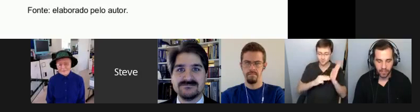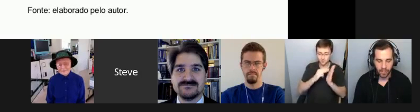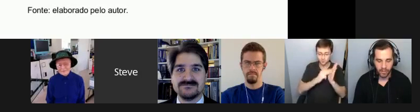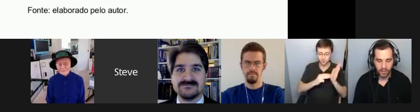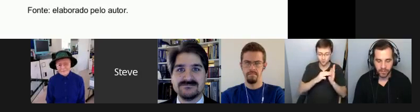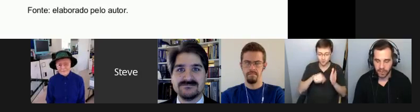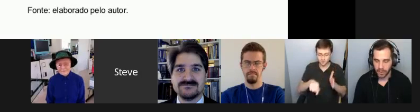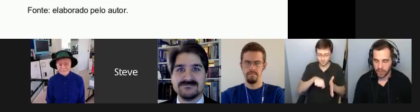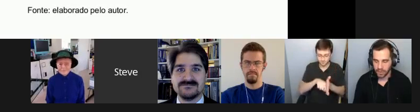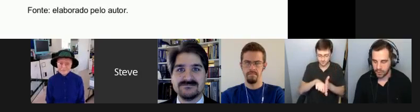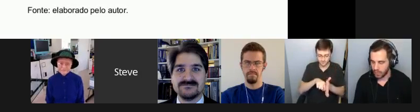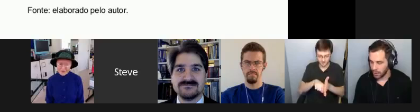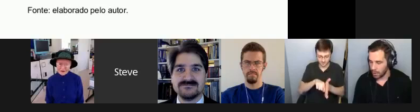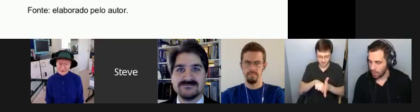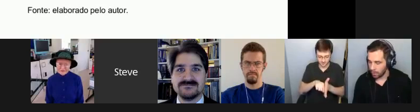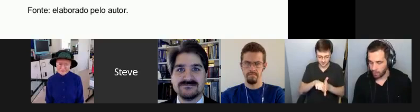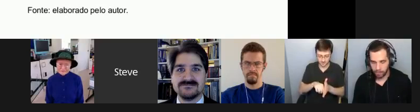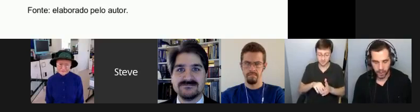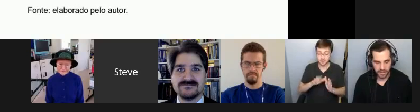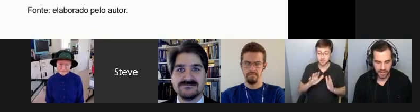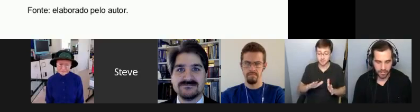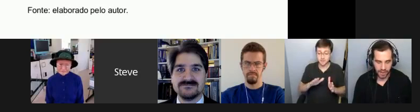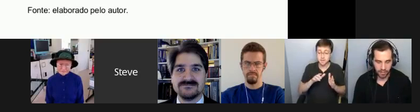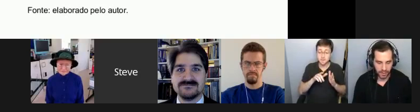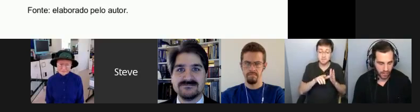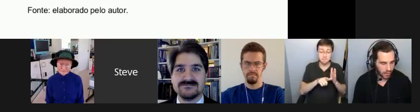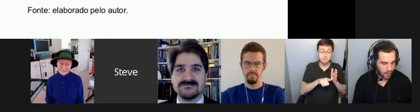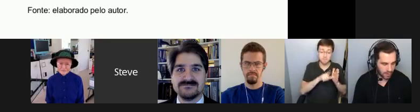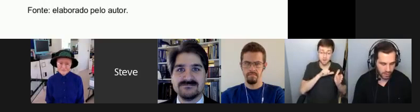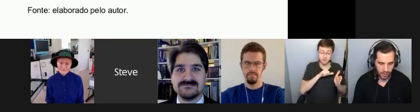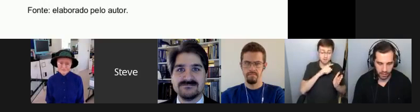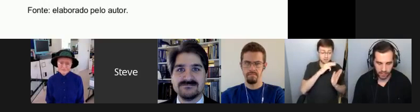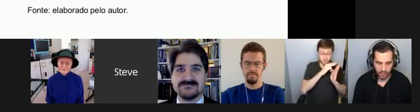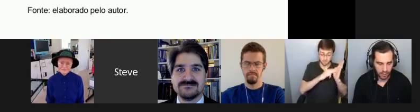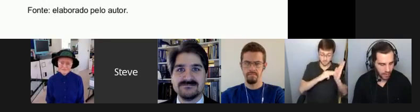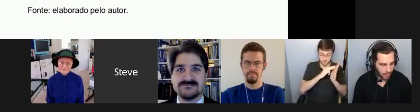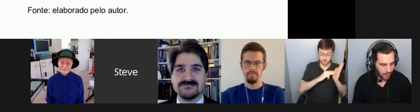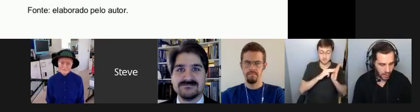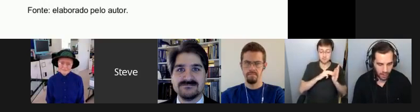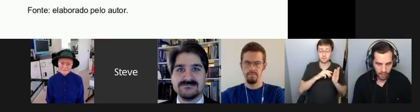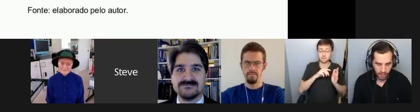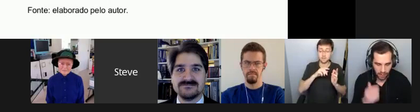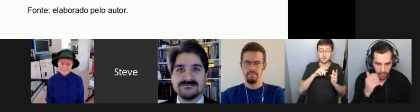Então, como foi o nosso procedimento metodológico?